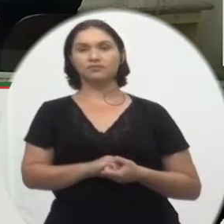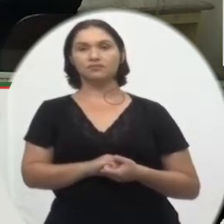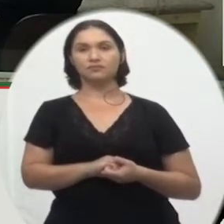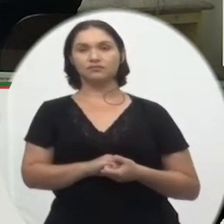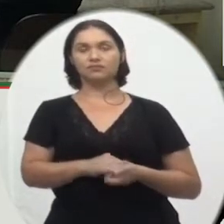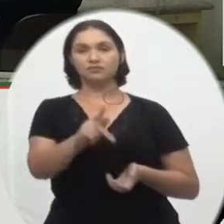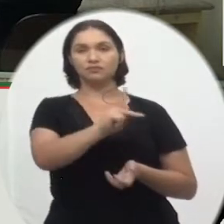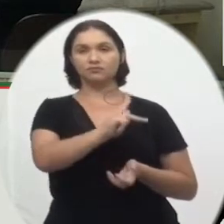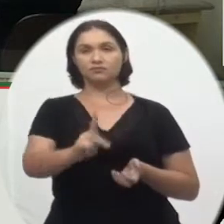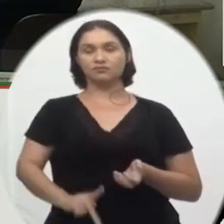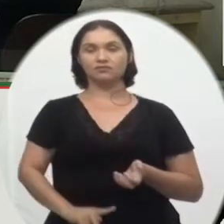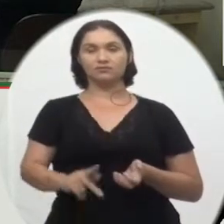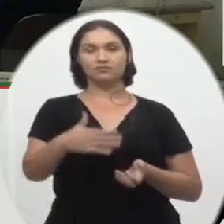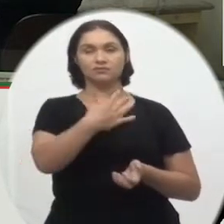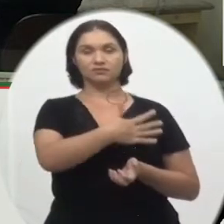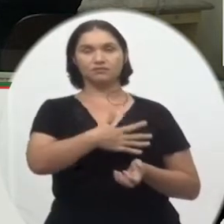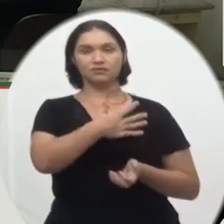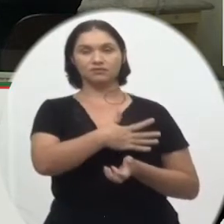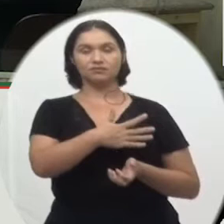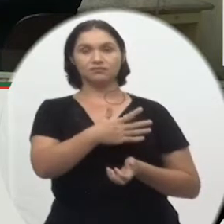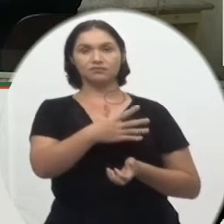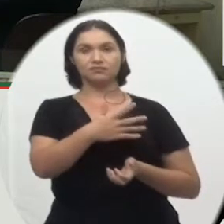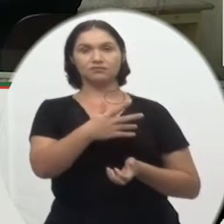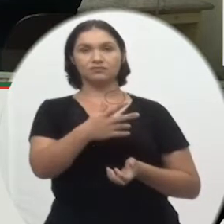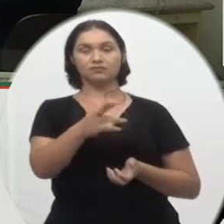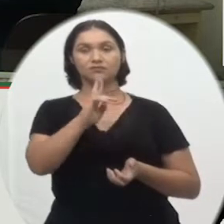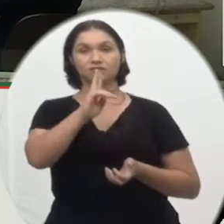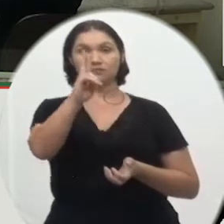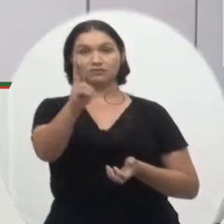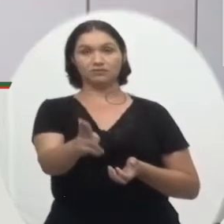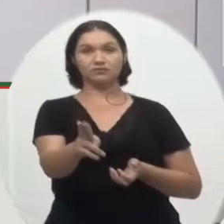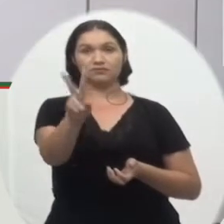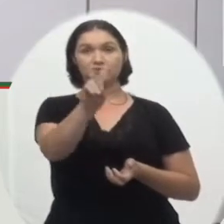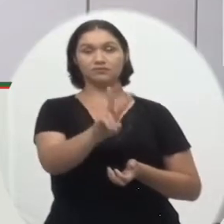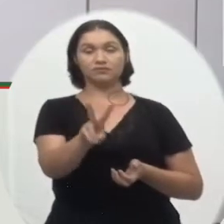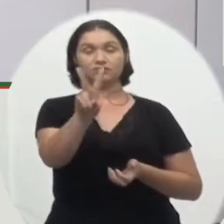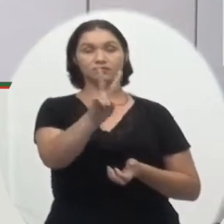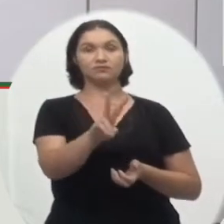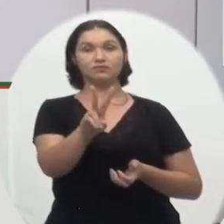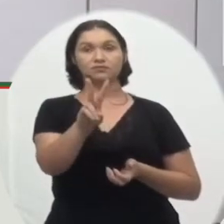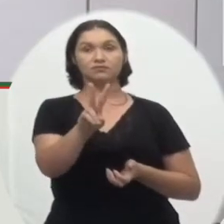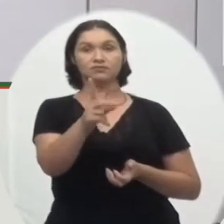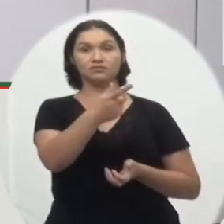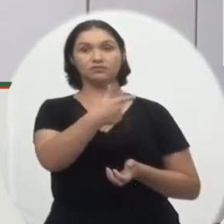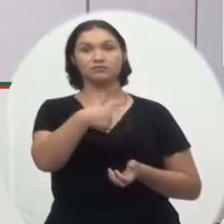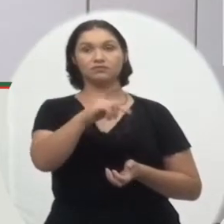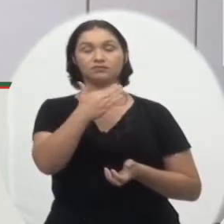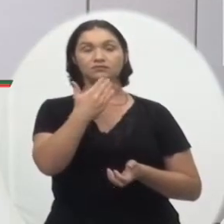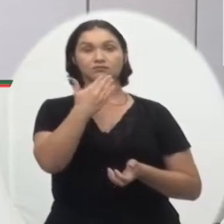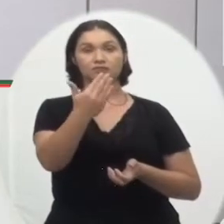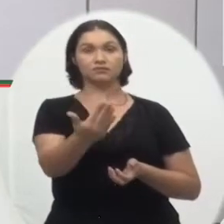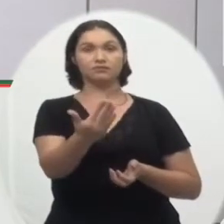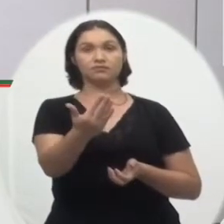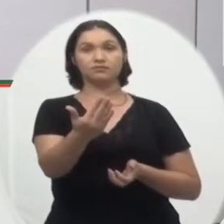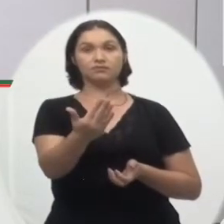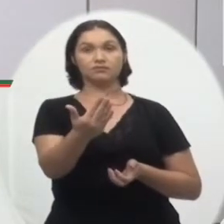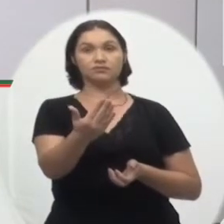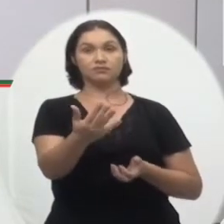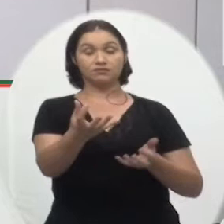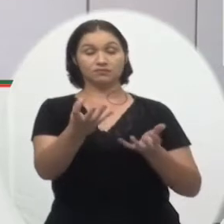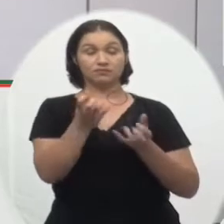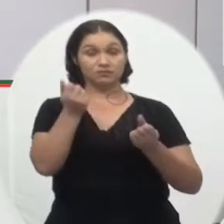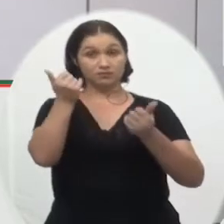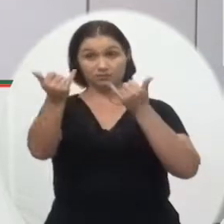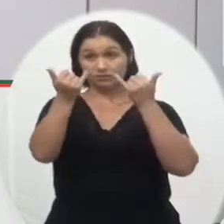Aurélio. Senhor presidente, só queria, né, responder ao nobre vereador que nós estamos pedindo e nós queremos